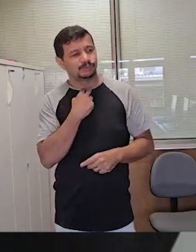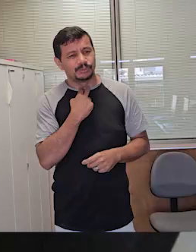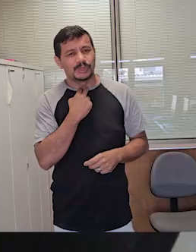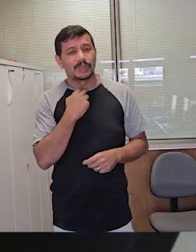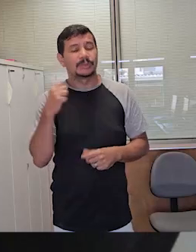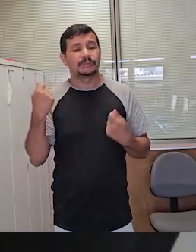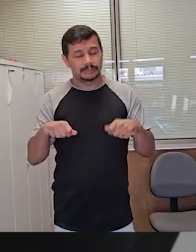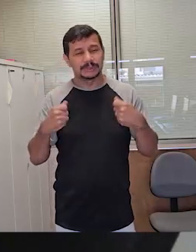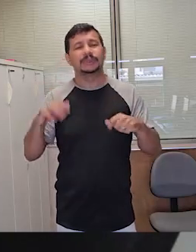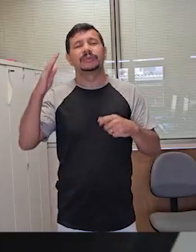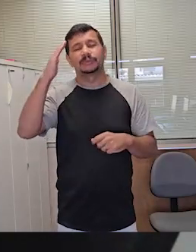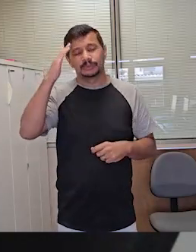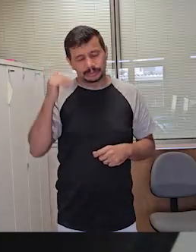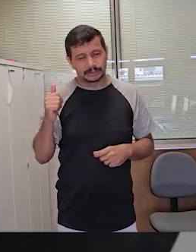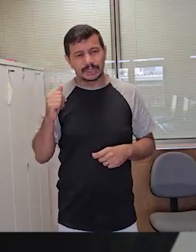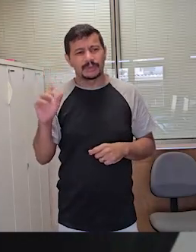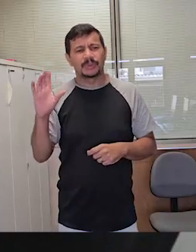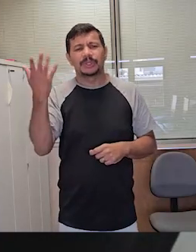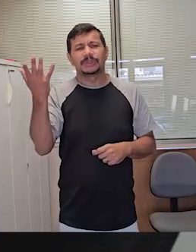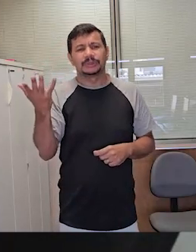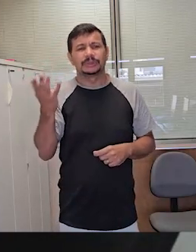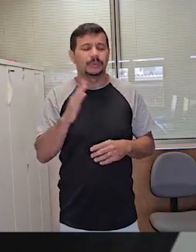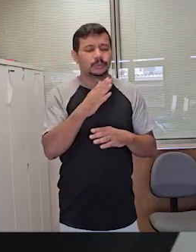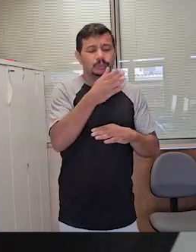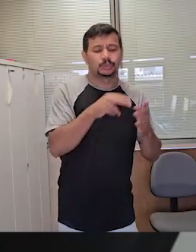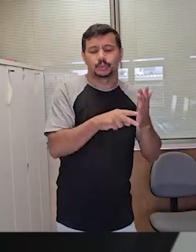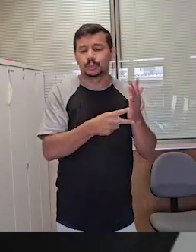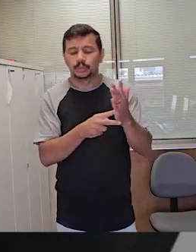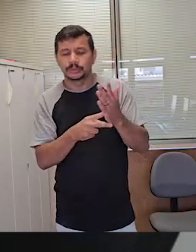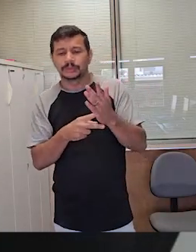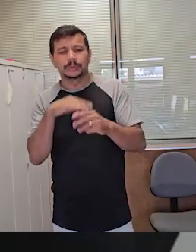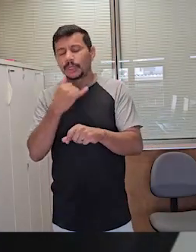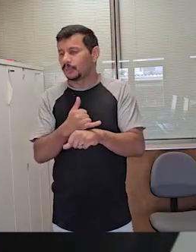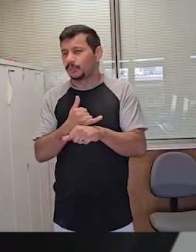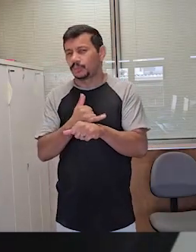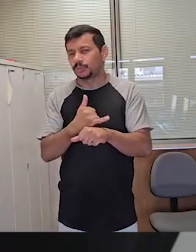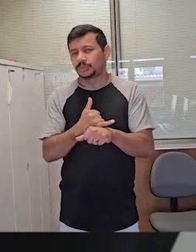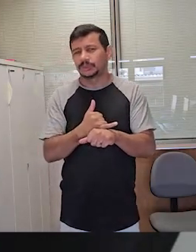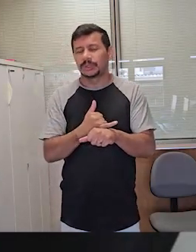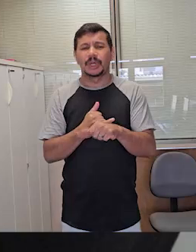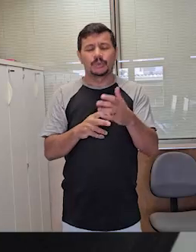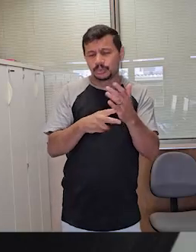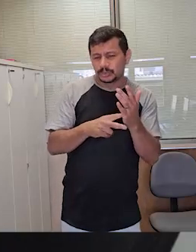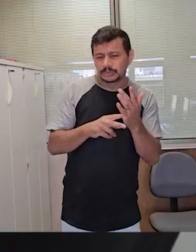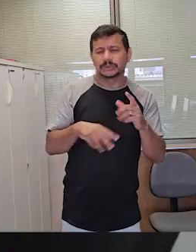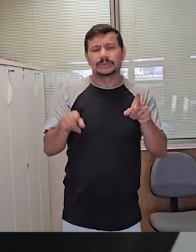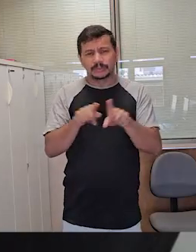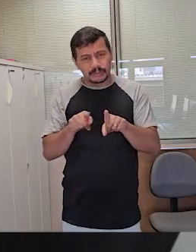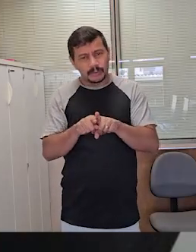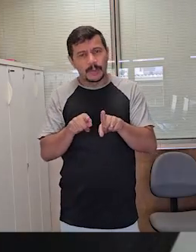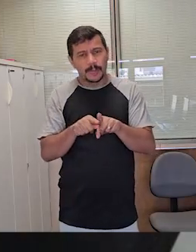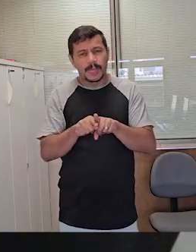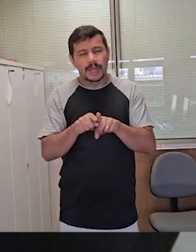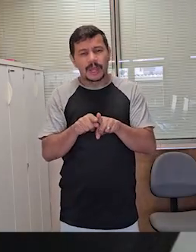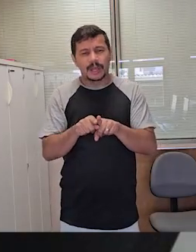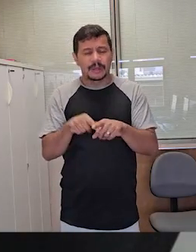casos que acontecem e levar para quem é de direito. Leva para a entidade sindical, leva para a empresa, né? Comunica a empresa, comunica a entidade sindical, para que a gente